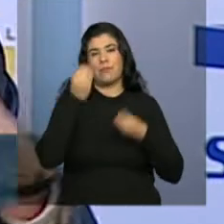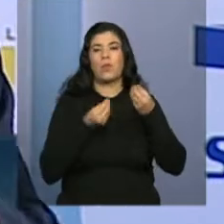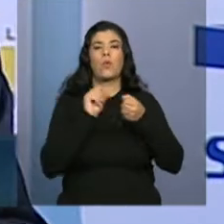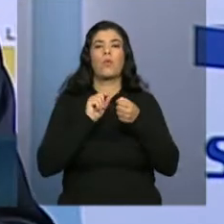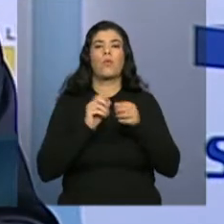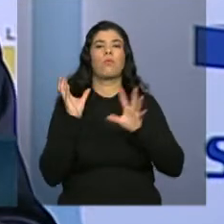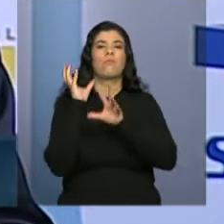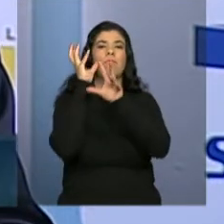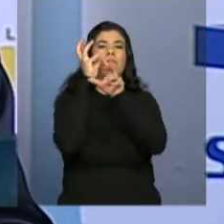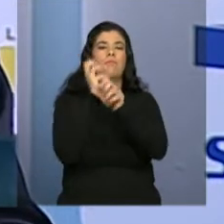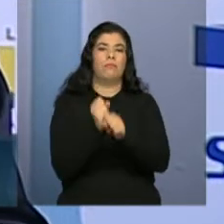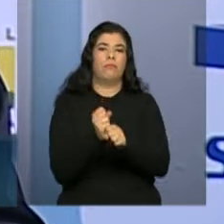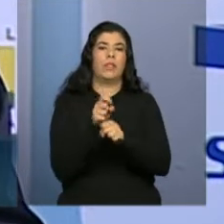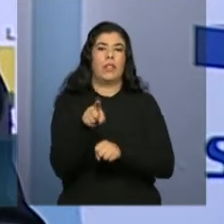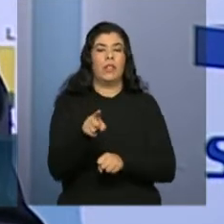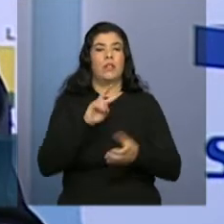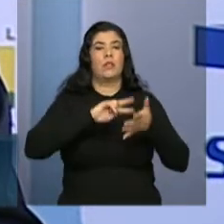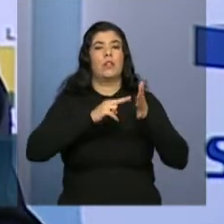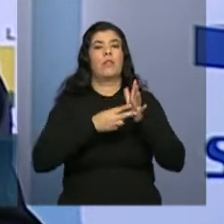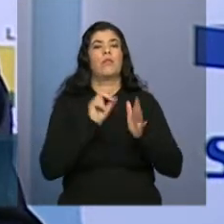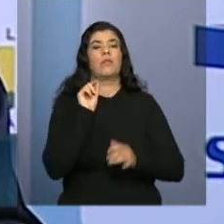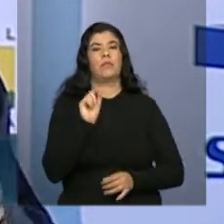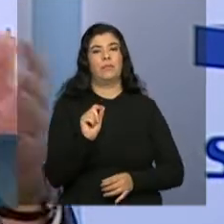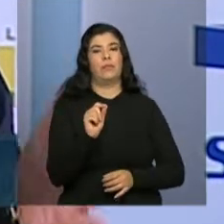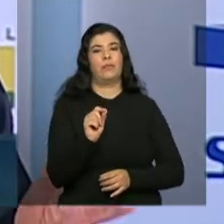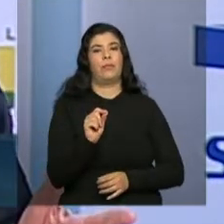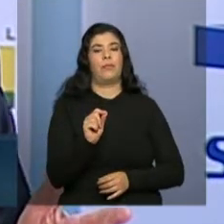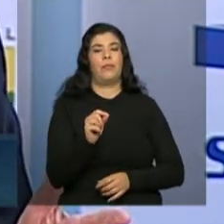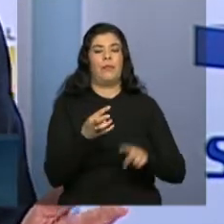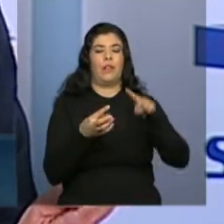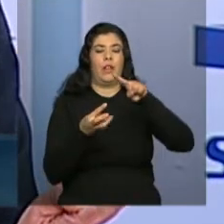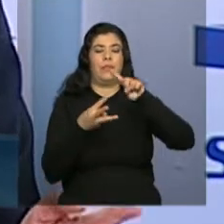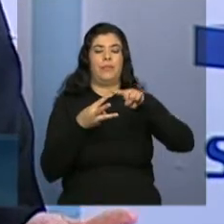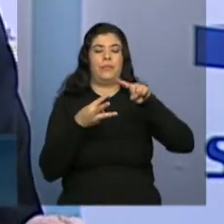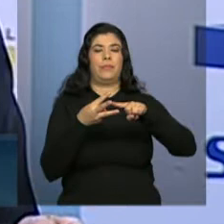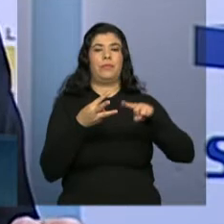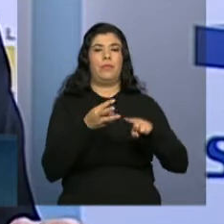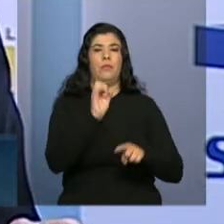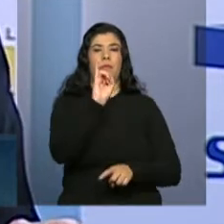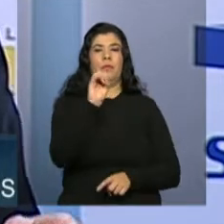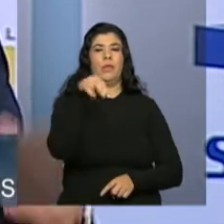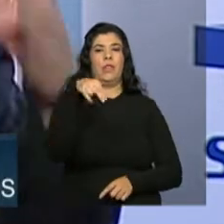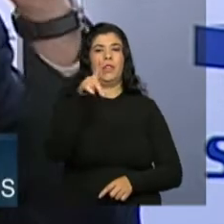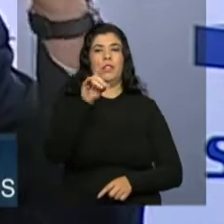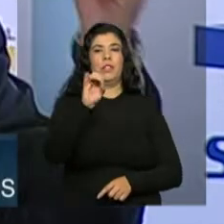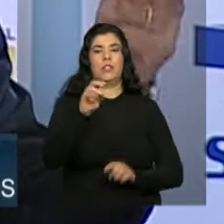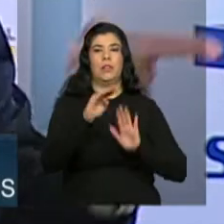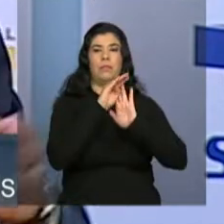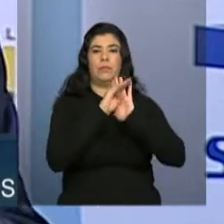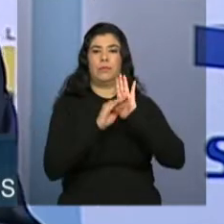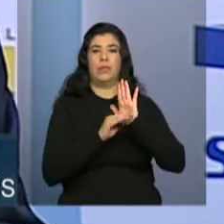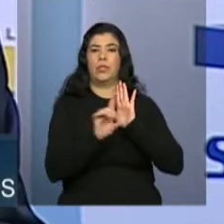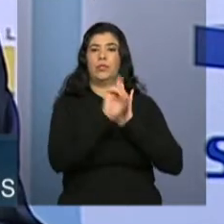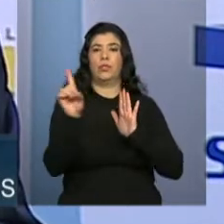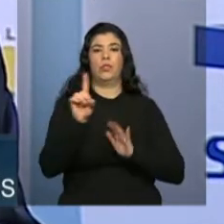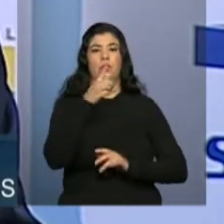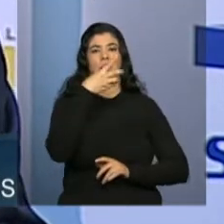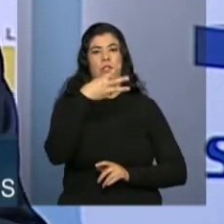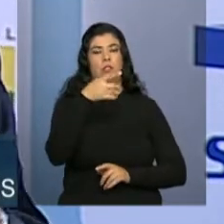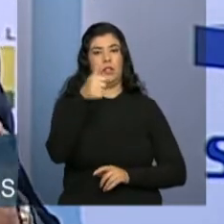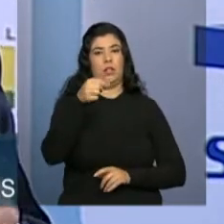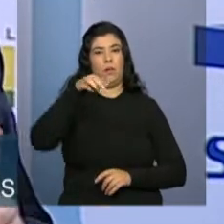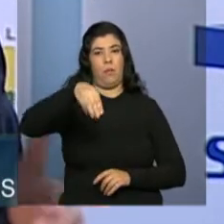conta né ela produz 33 vim difícil né que vão ser divulgados no dia Trinta e Um de Março